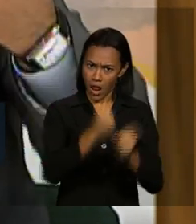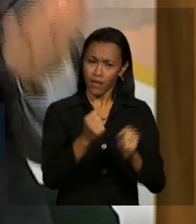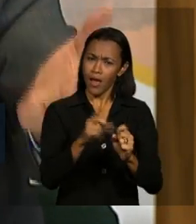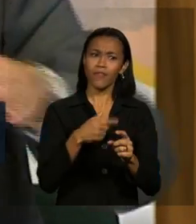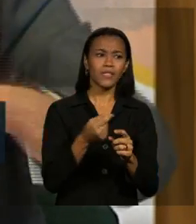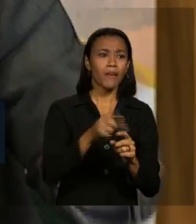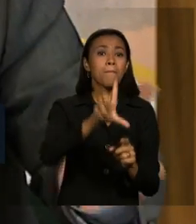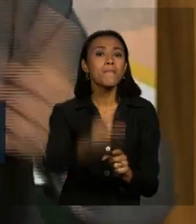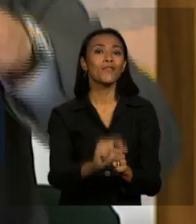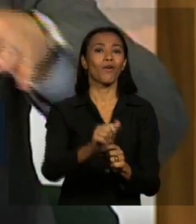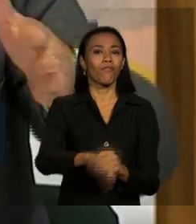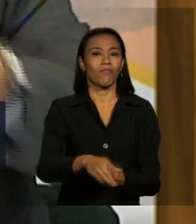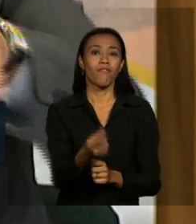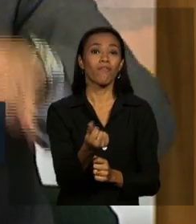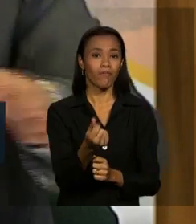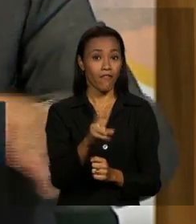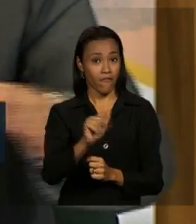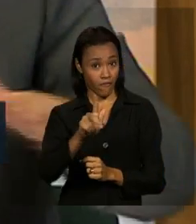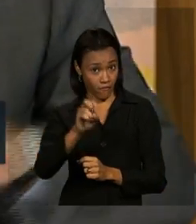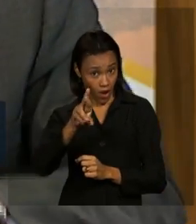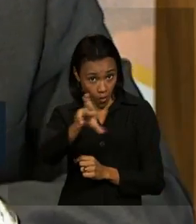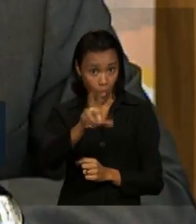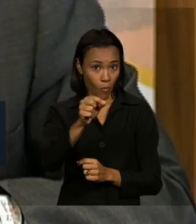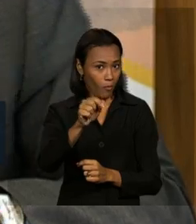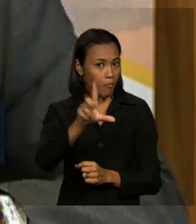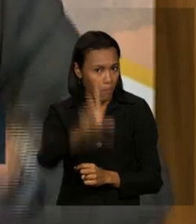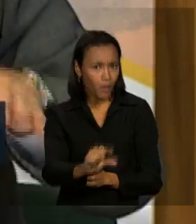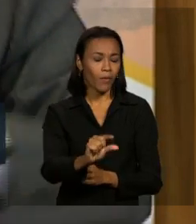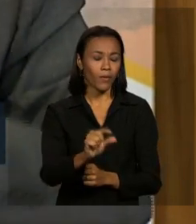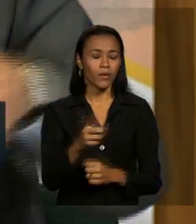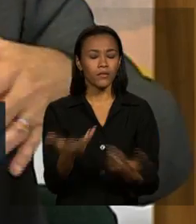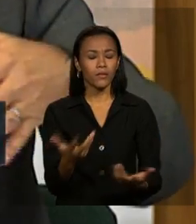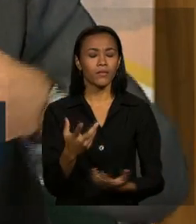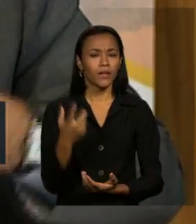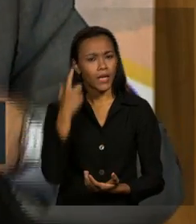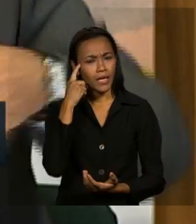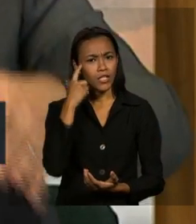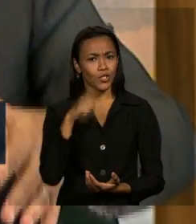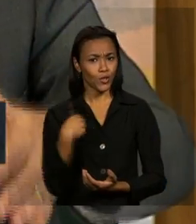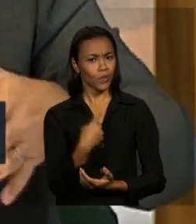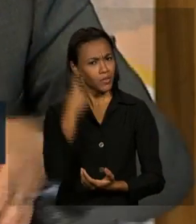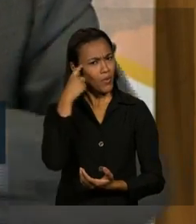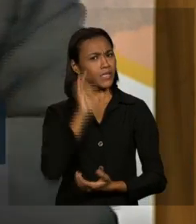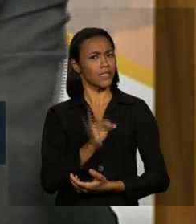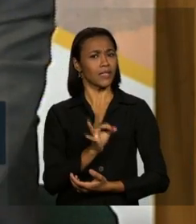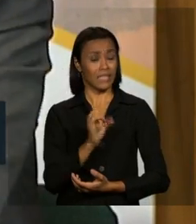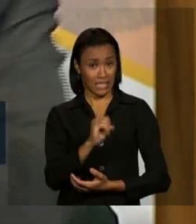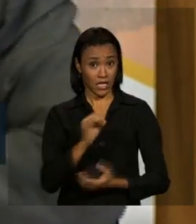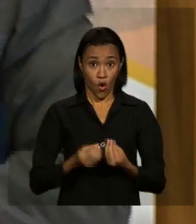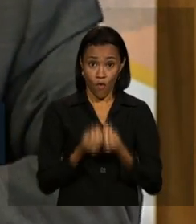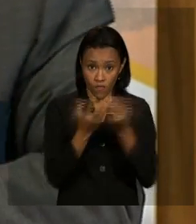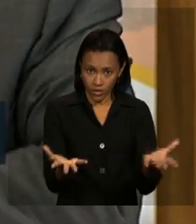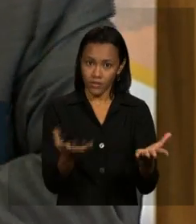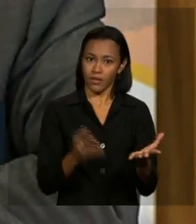menor preço possível naquilo né aquele aquele é o melhor preço então eu eu a gente tem a convicção de que se eu oferecer no